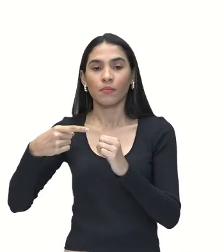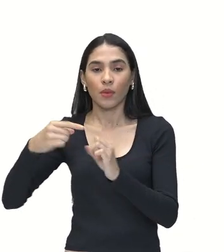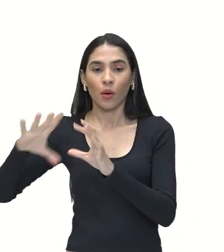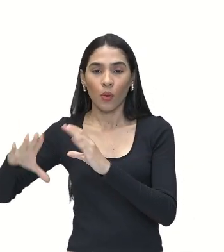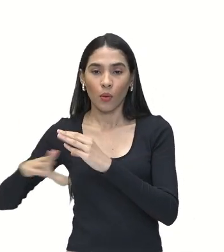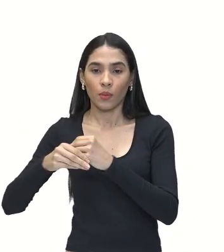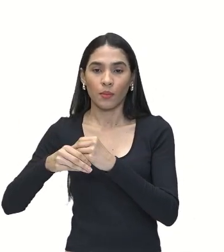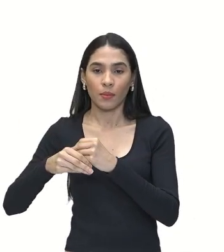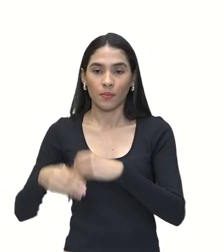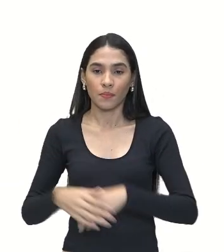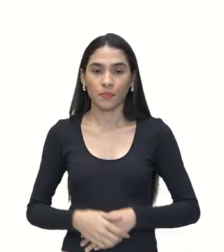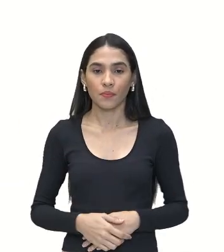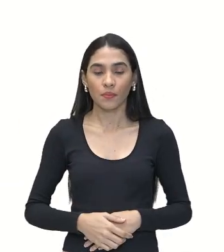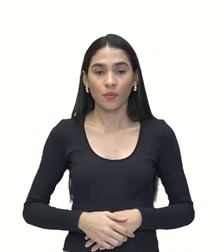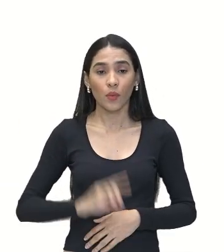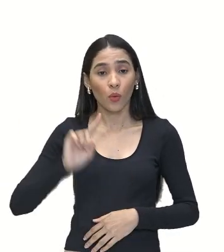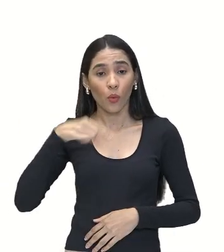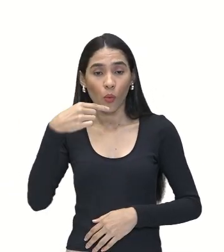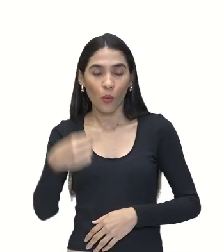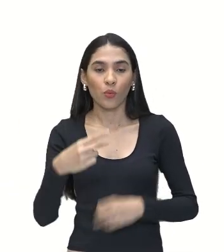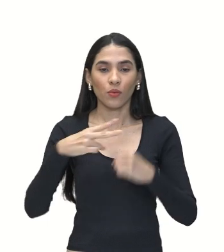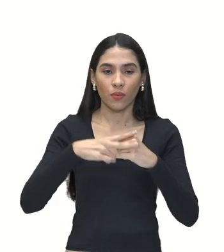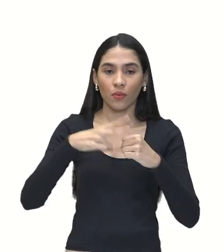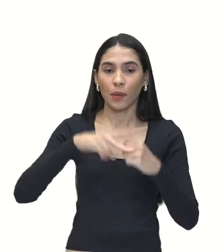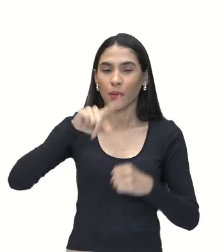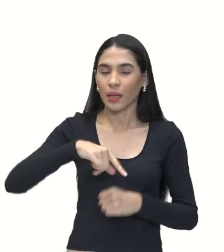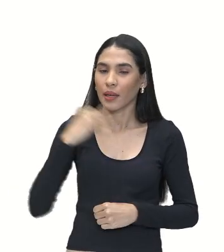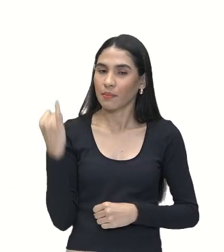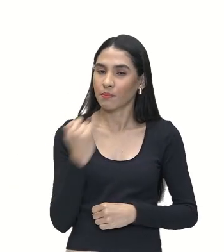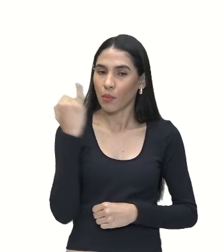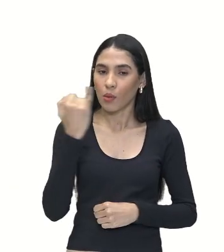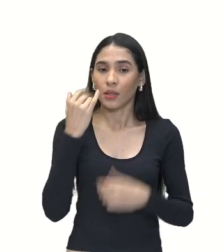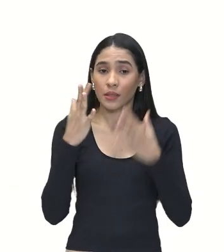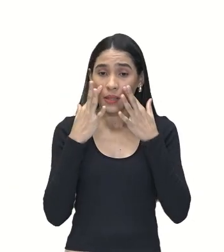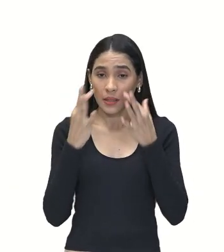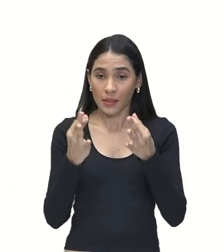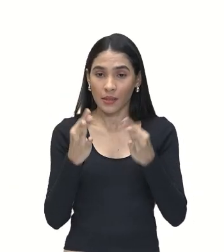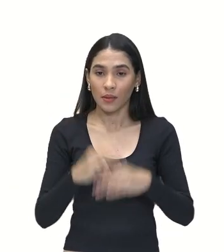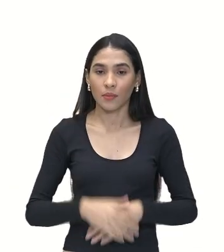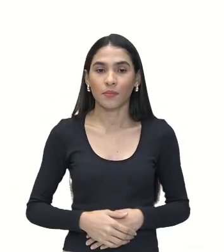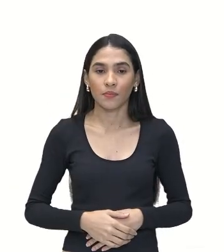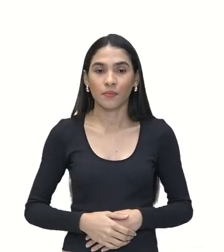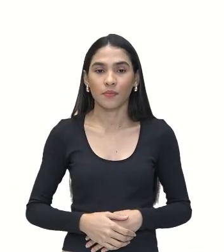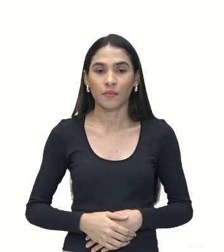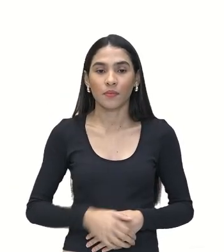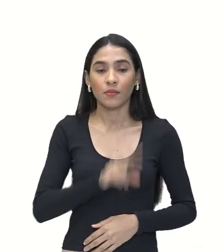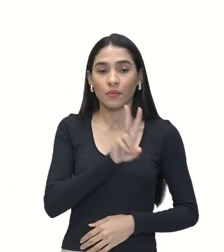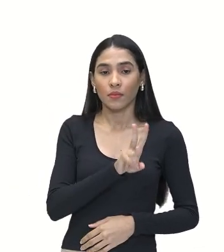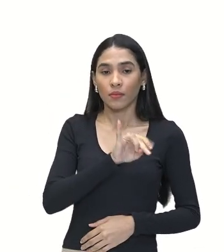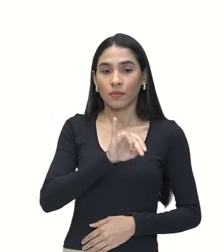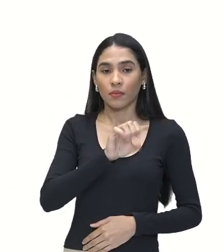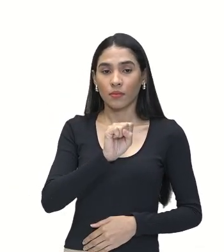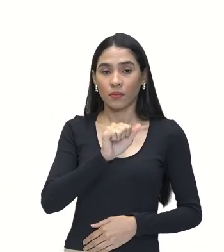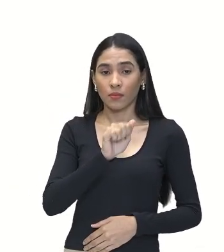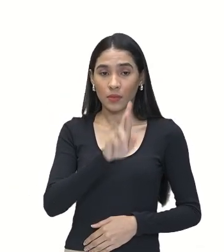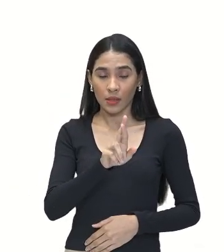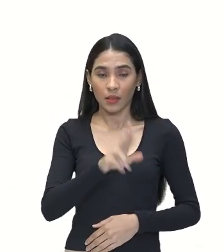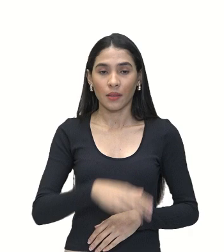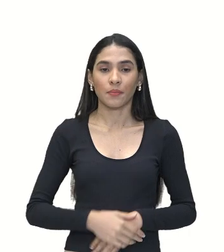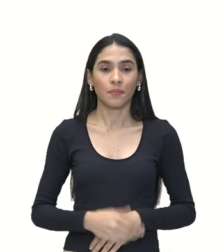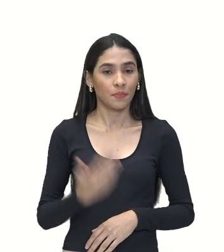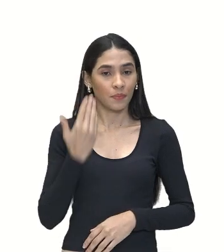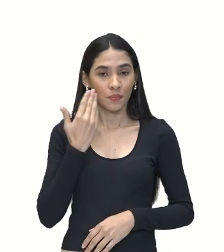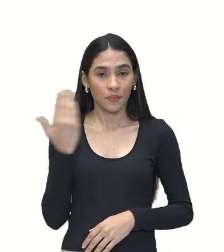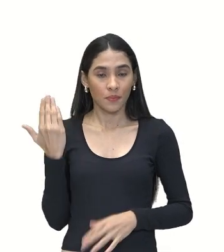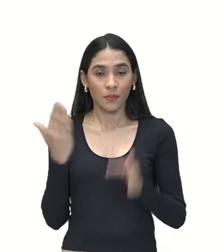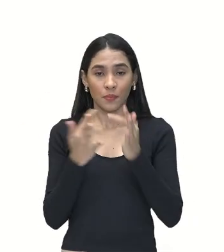ok? Outro verbo que é importante a gente prestar bastante atenção é o verbo visar. Então, colocando aí para